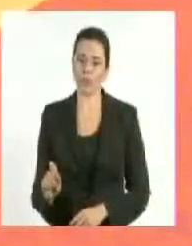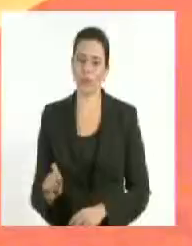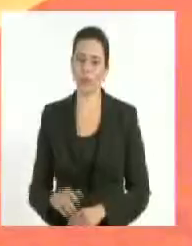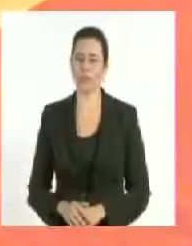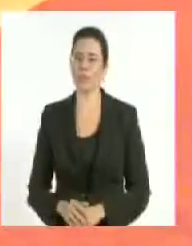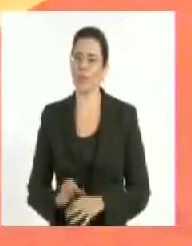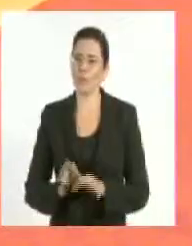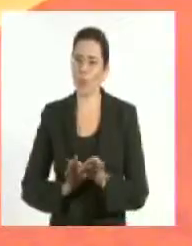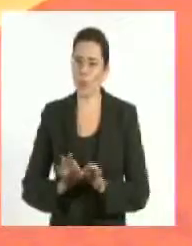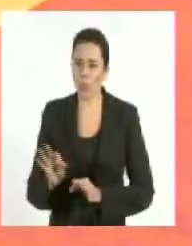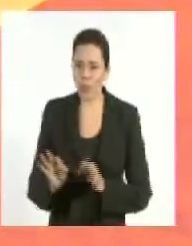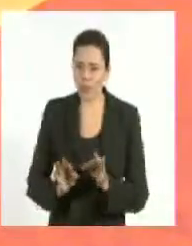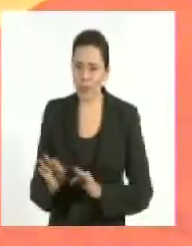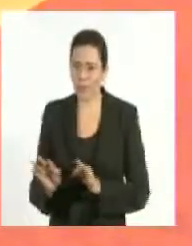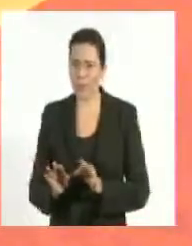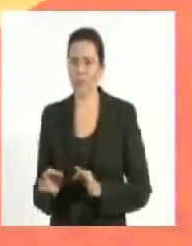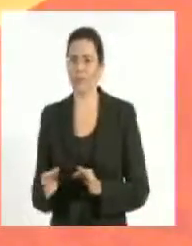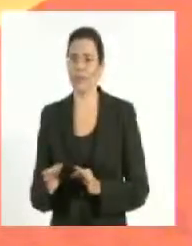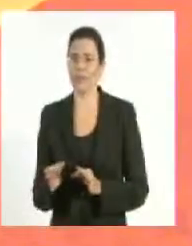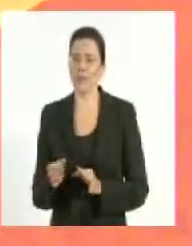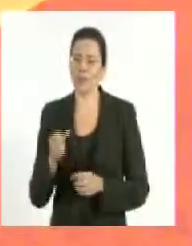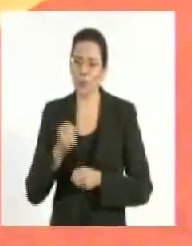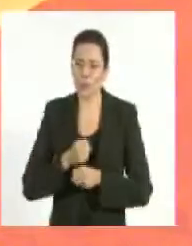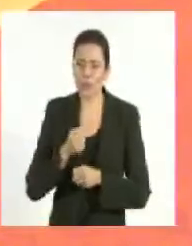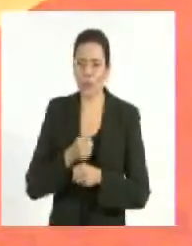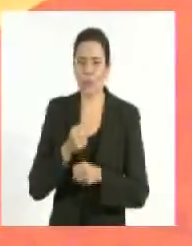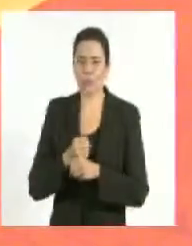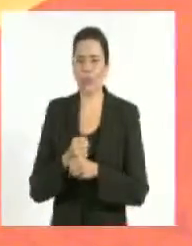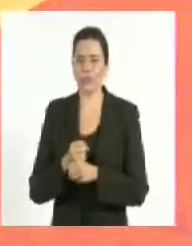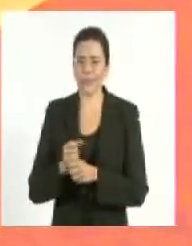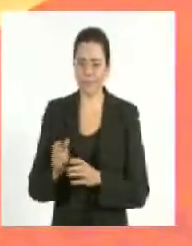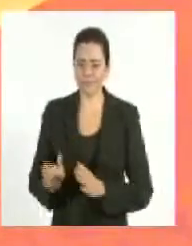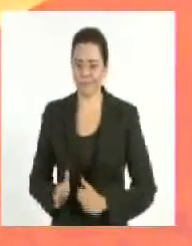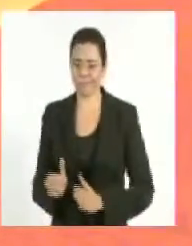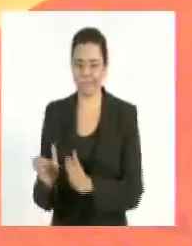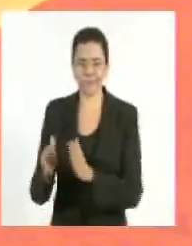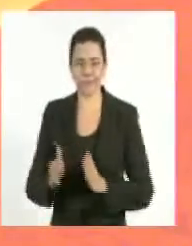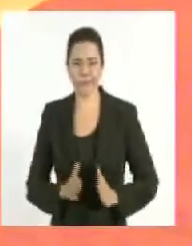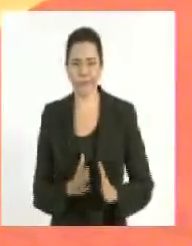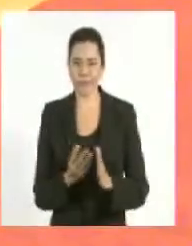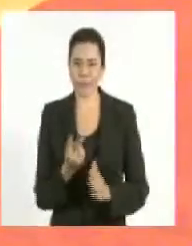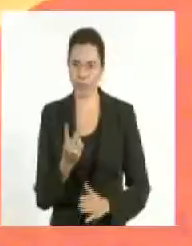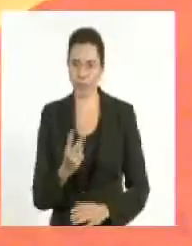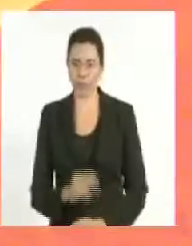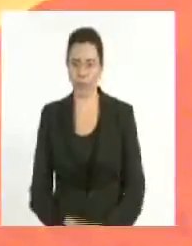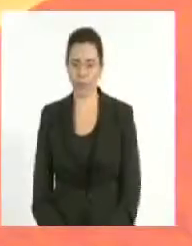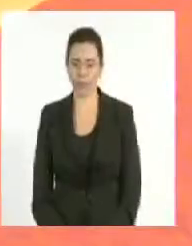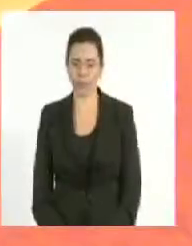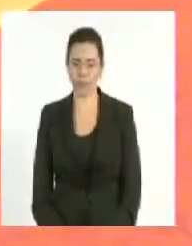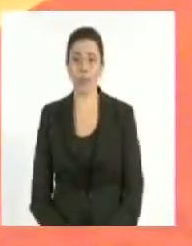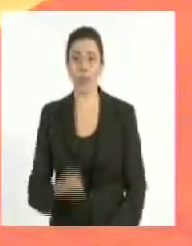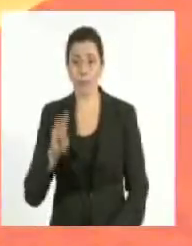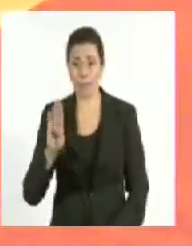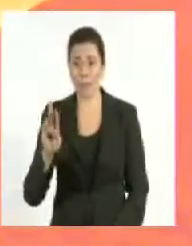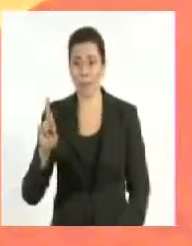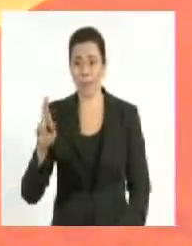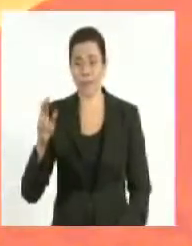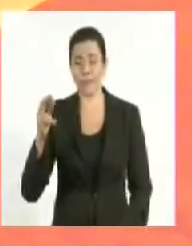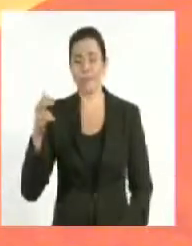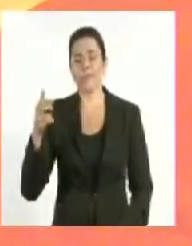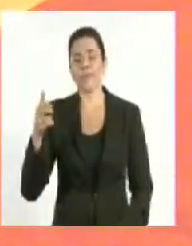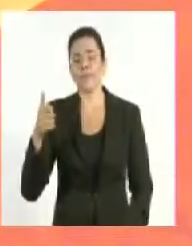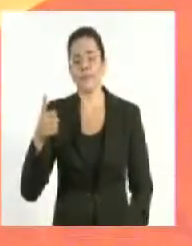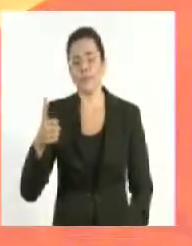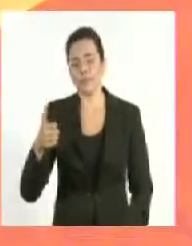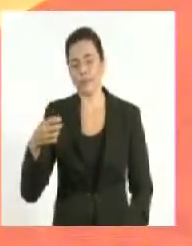duplicação. Se lá para trás eu pude vivenciar na refinaria a questão dos